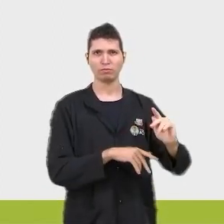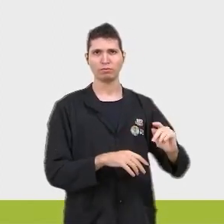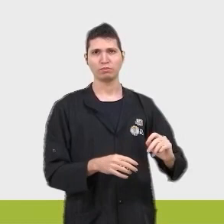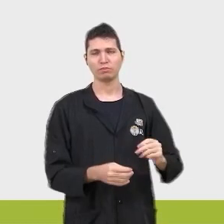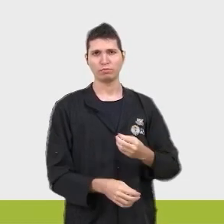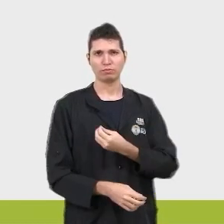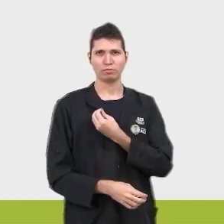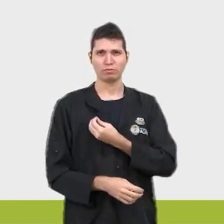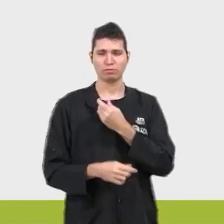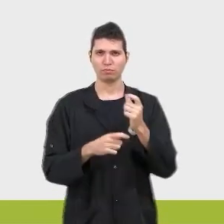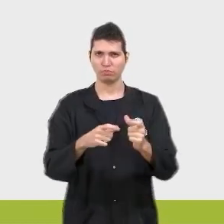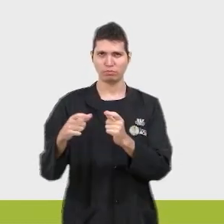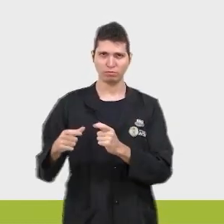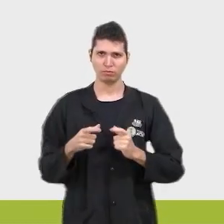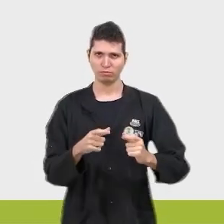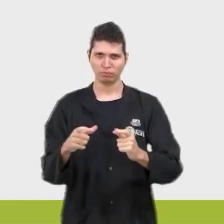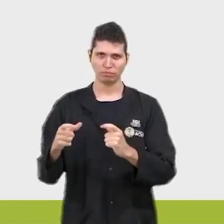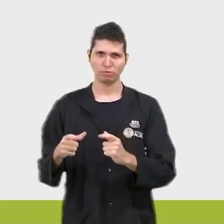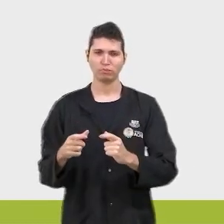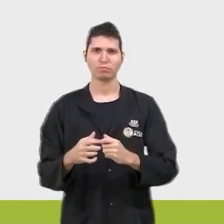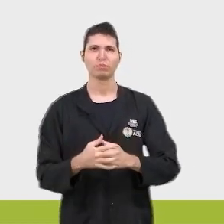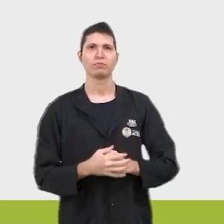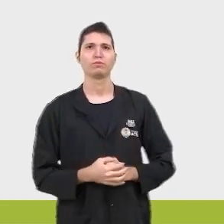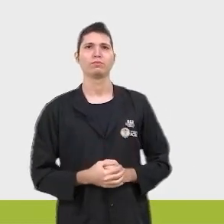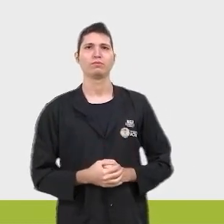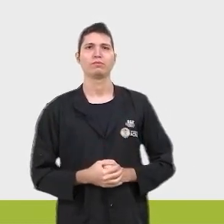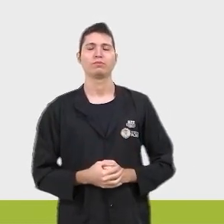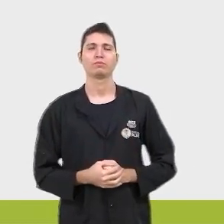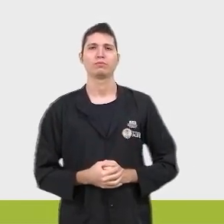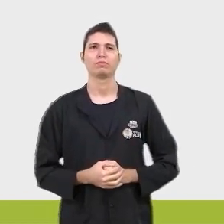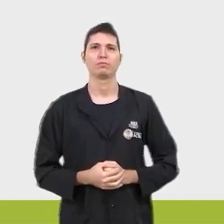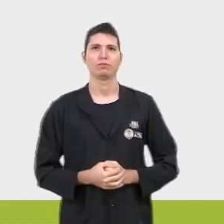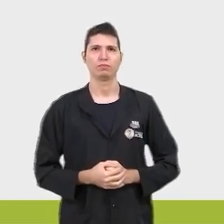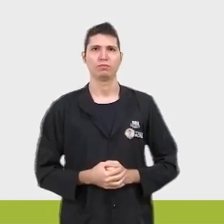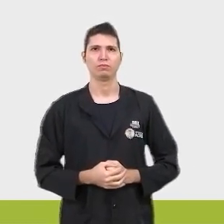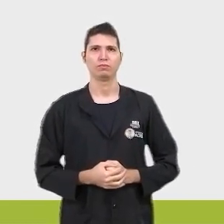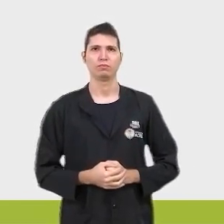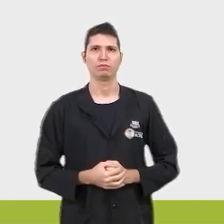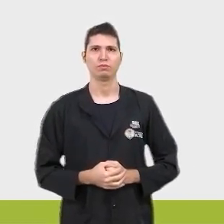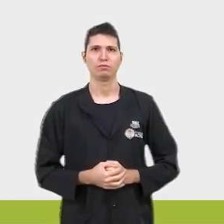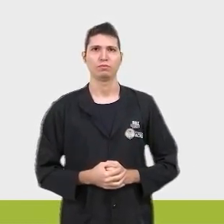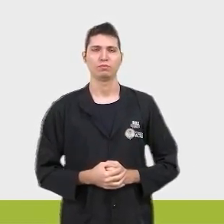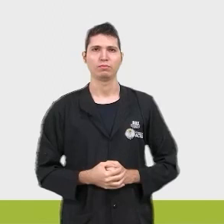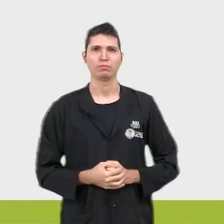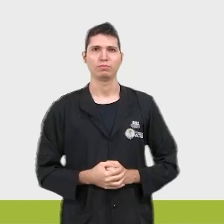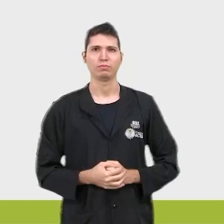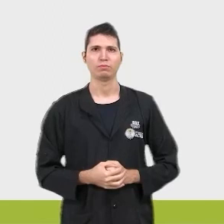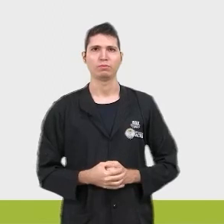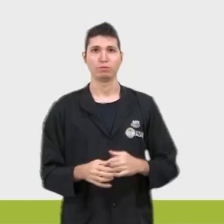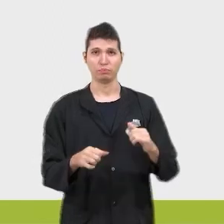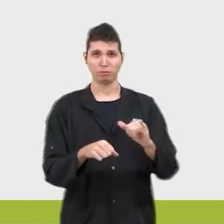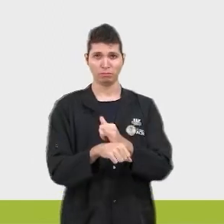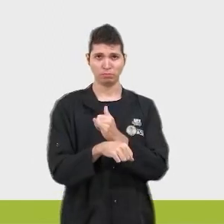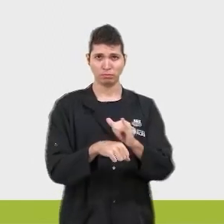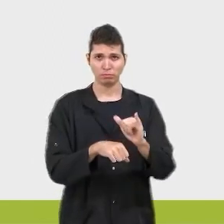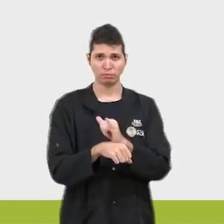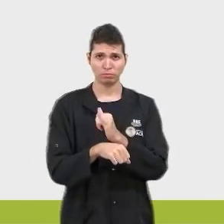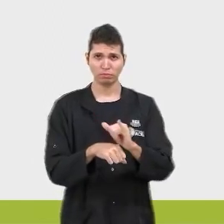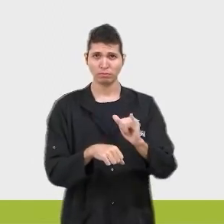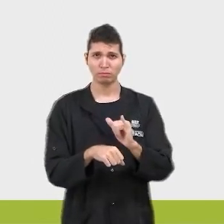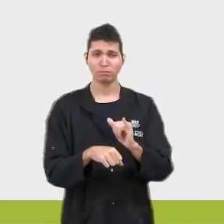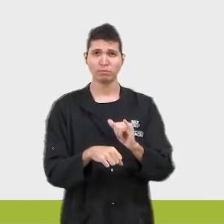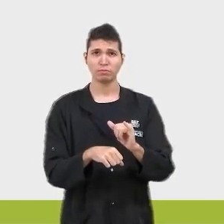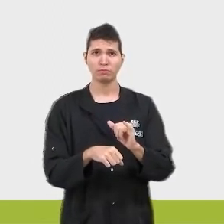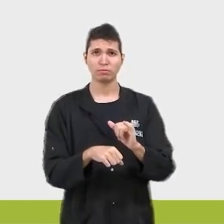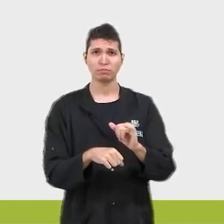vocês. Comando da questão. Nessa estratégia, a recuperação da biodiversidade é